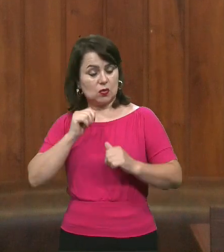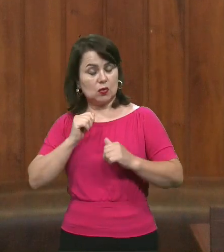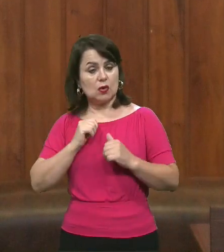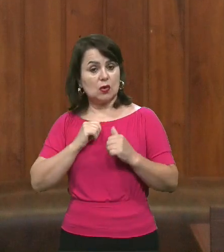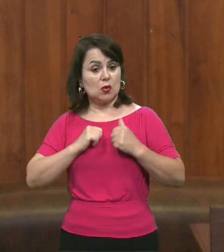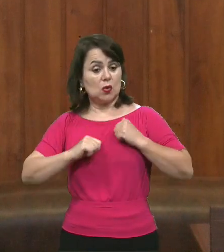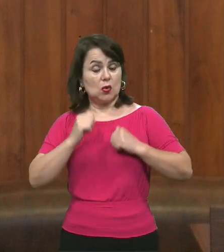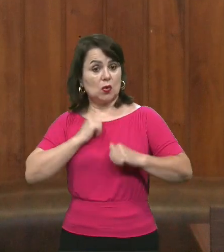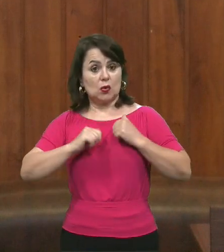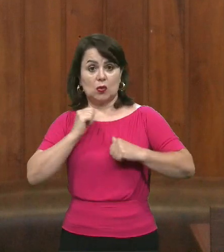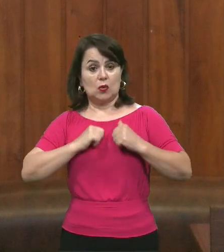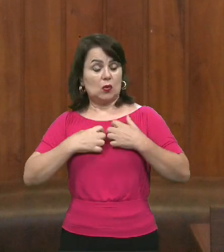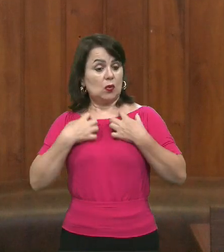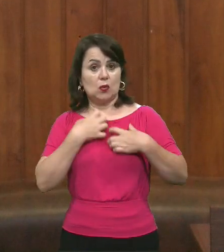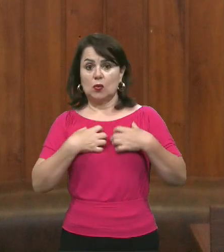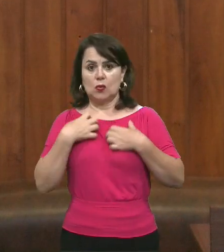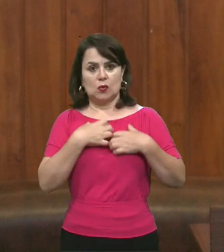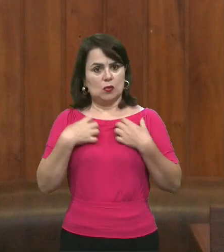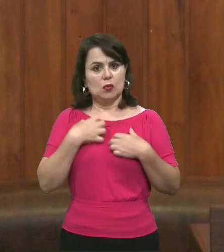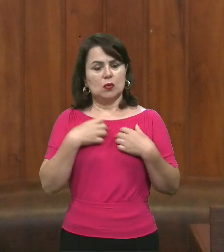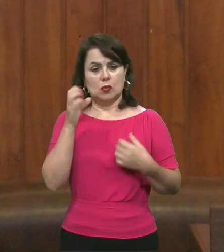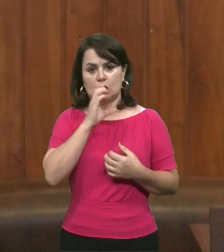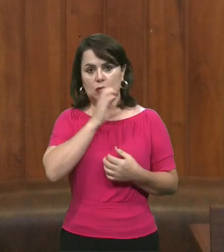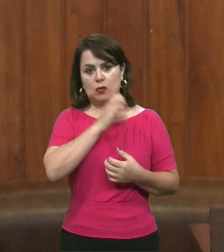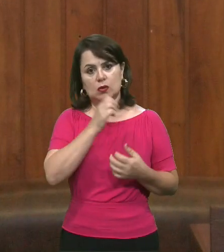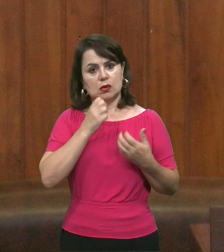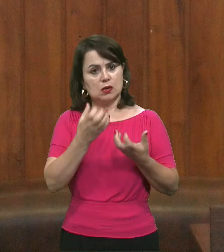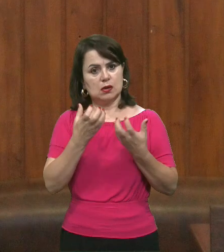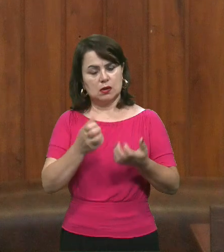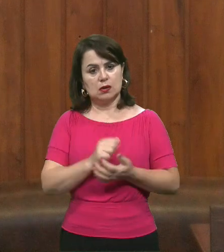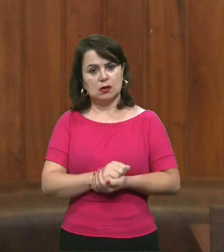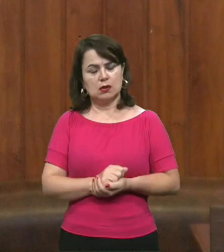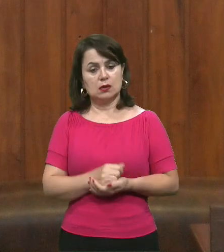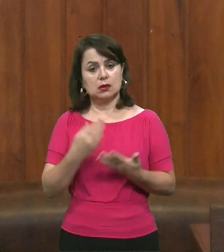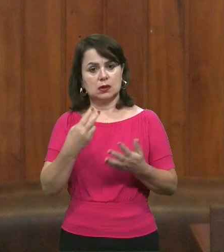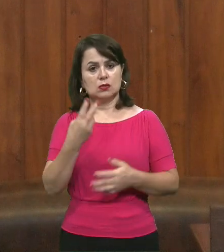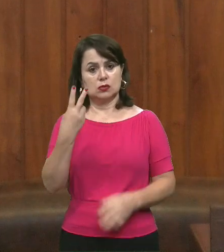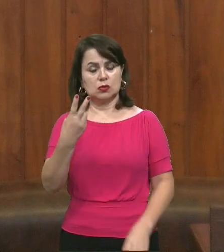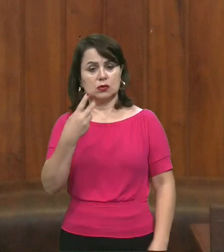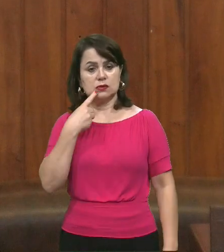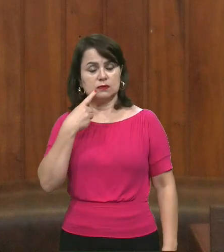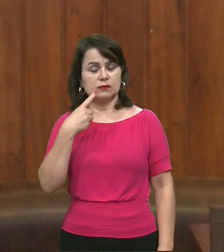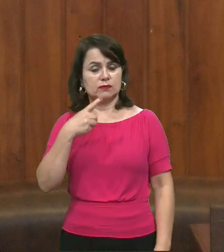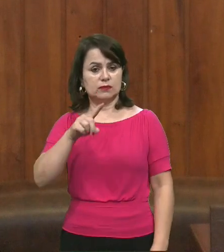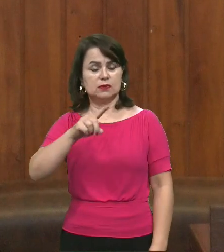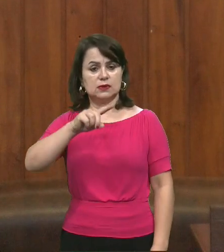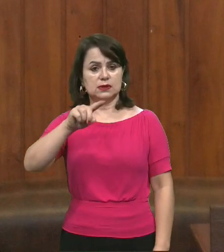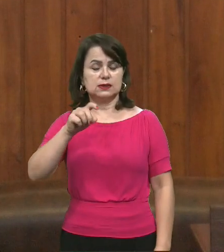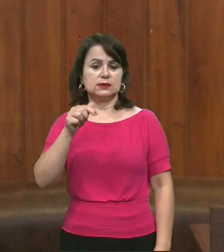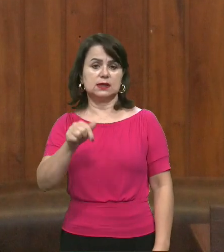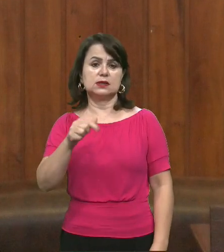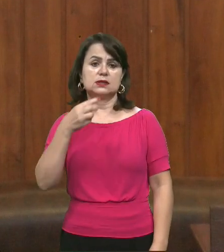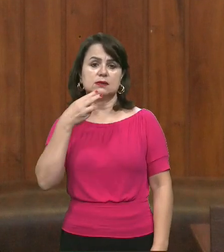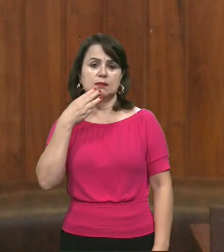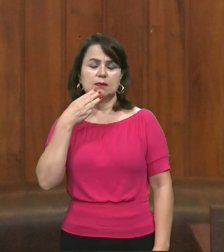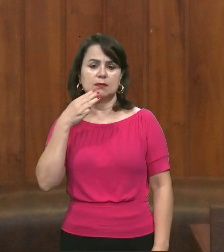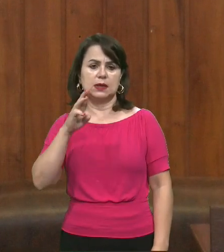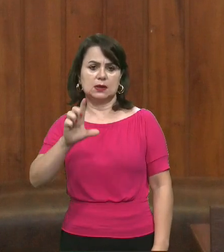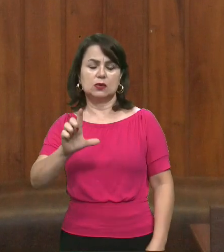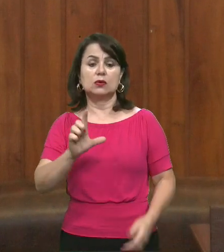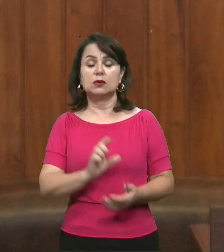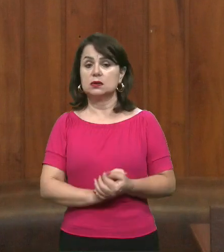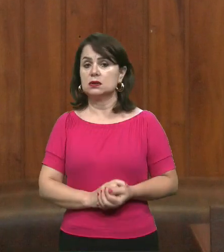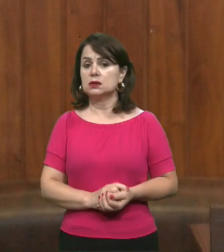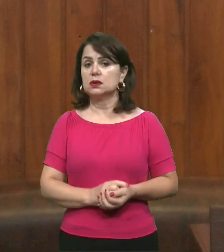Nunca tinha visto isso. 2,7 bilhões de reais, 35 anos de concessão e